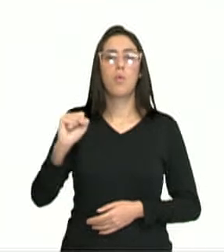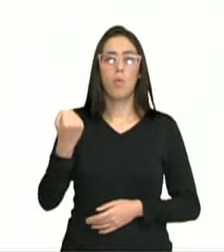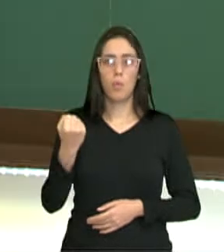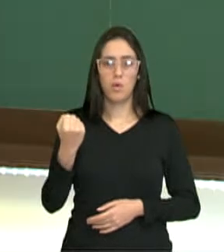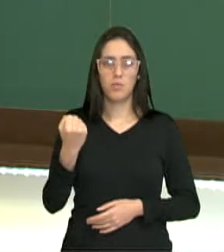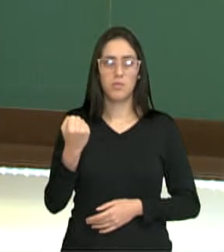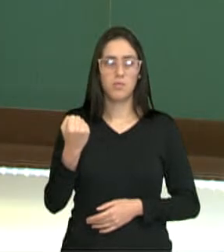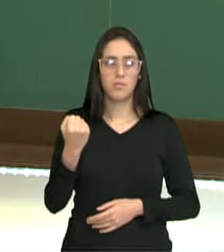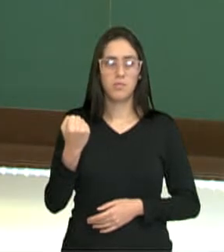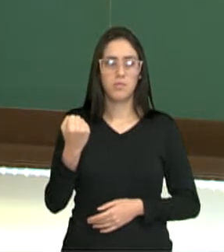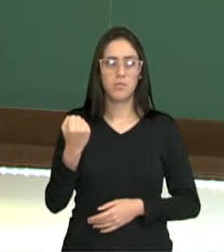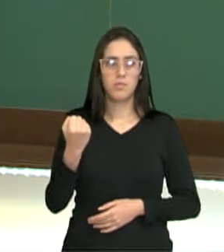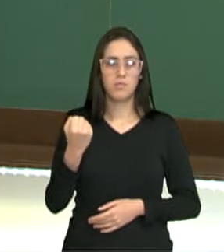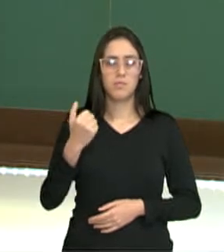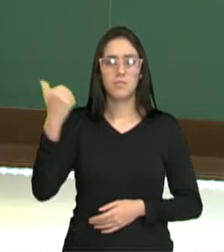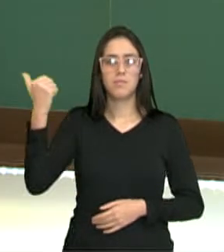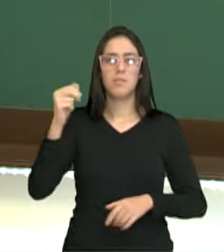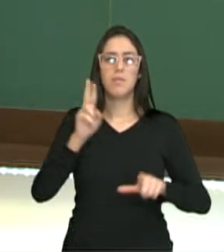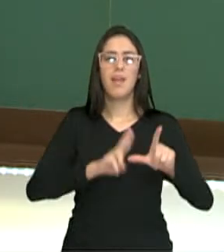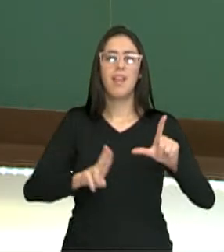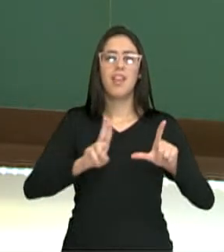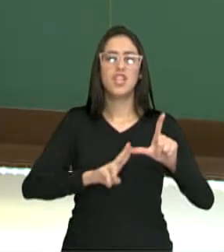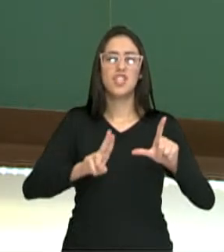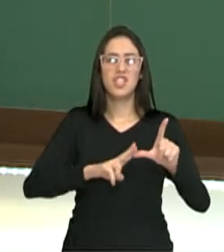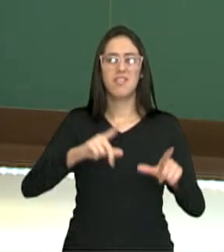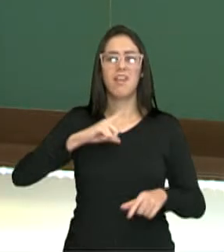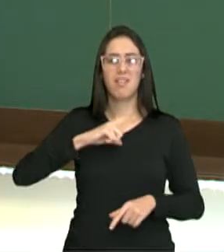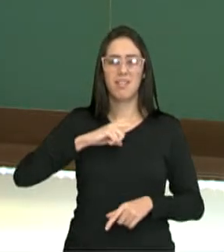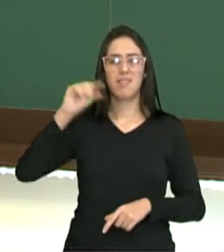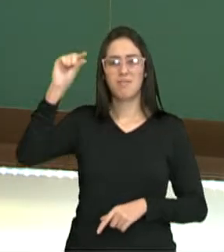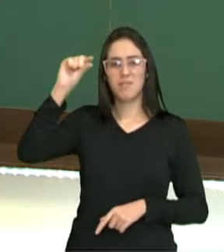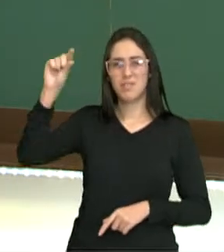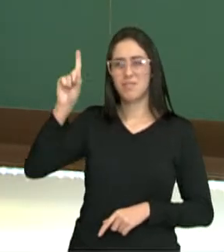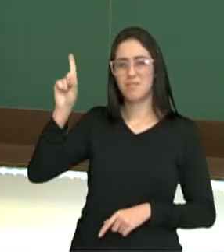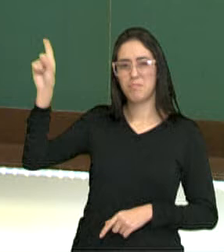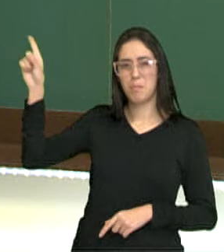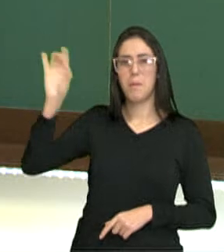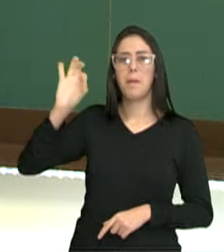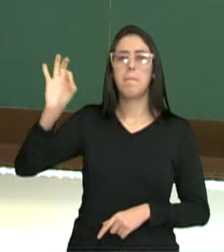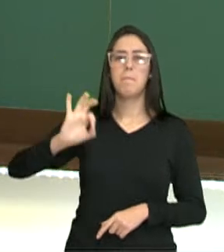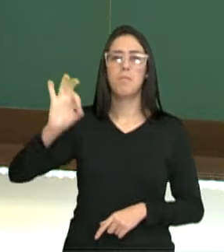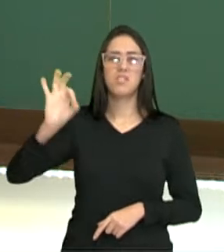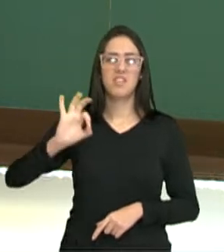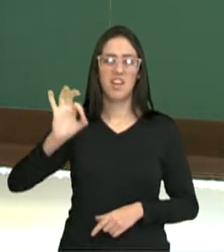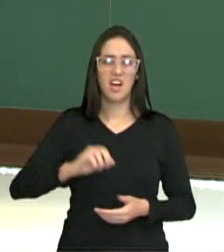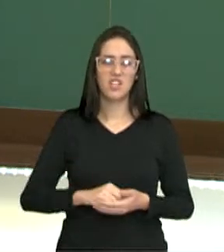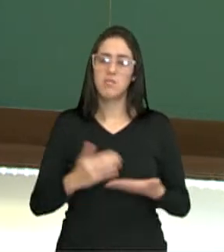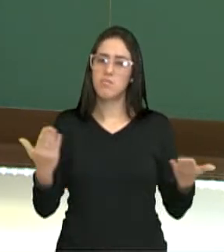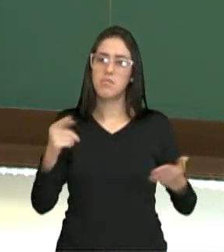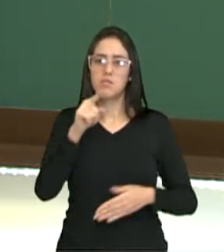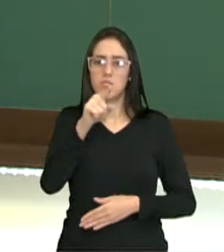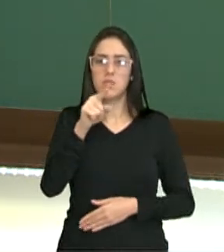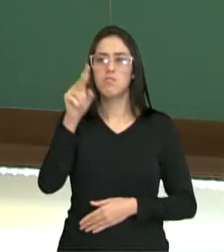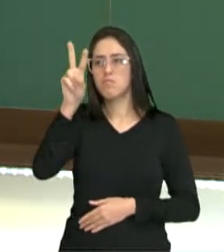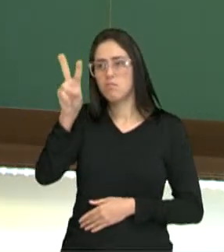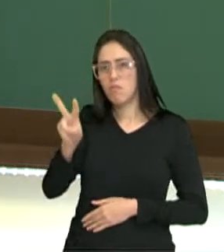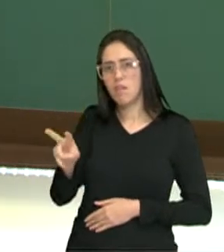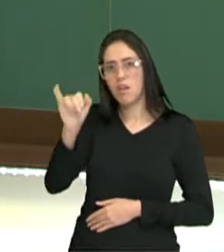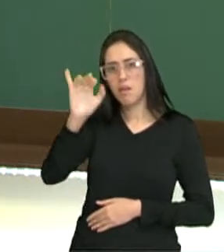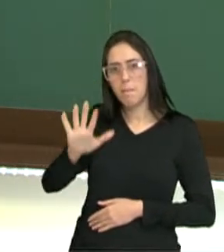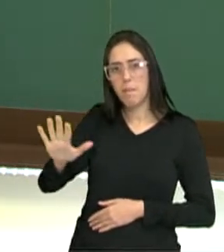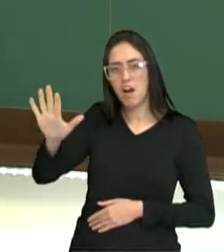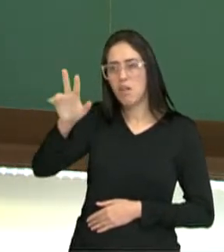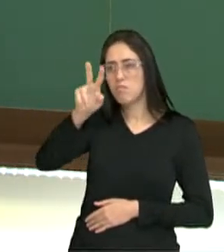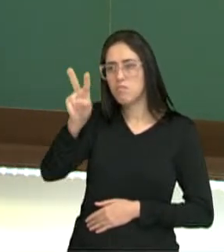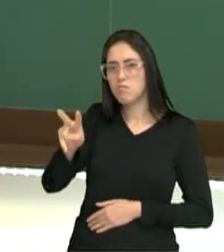cima, na legenda, ó, quota em porcentagem. Então, você faz essa relação aí.